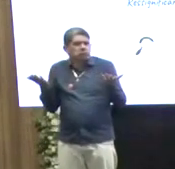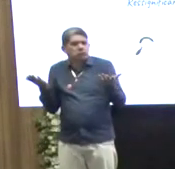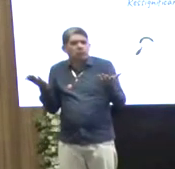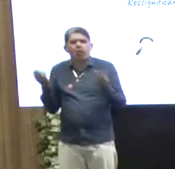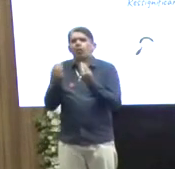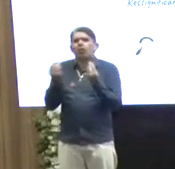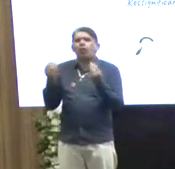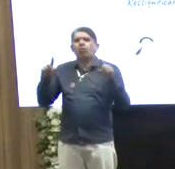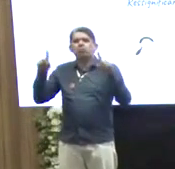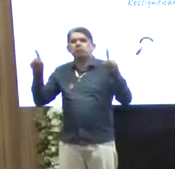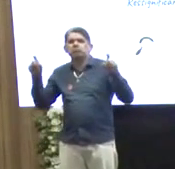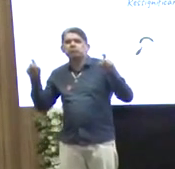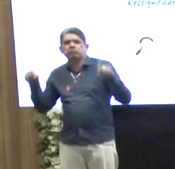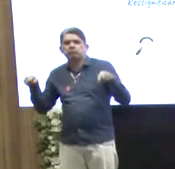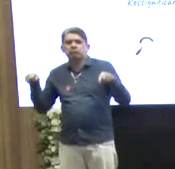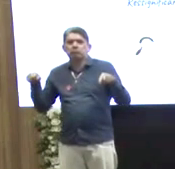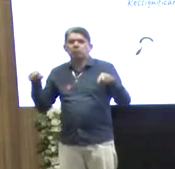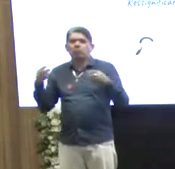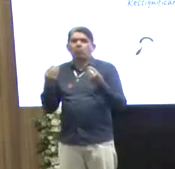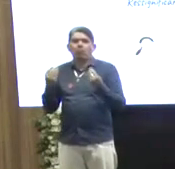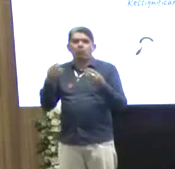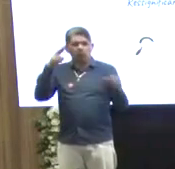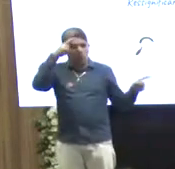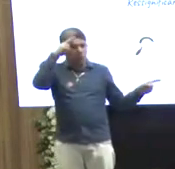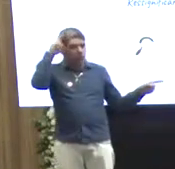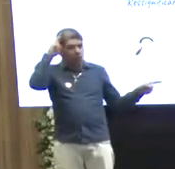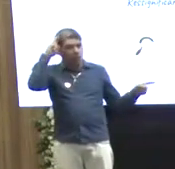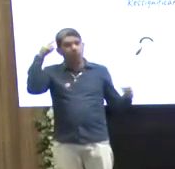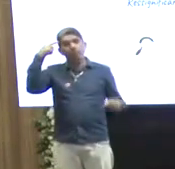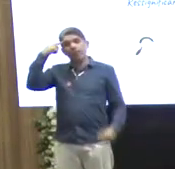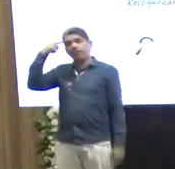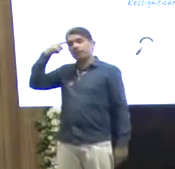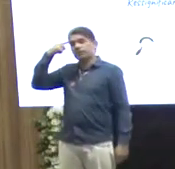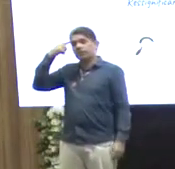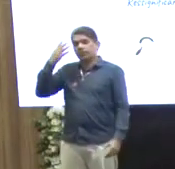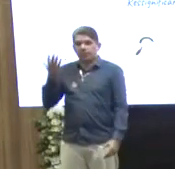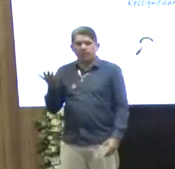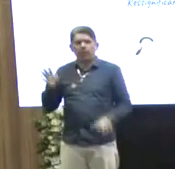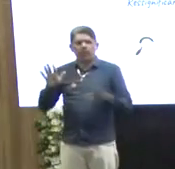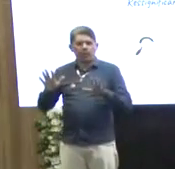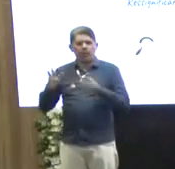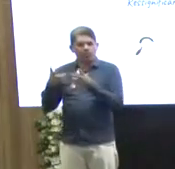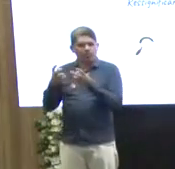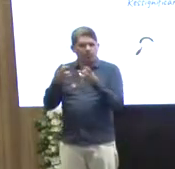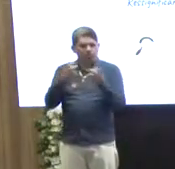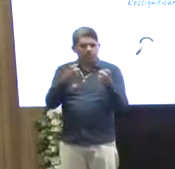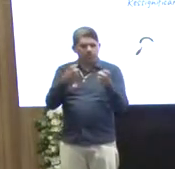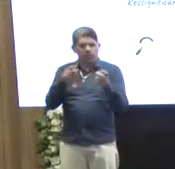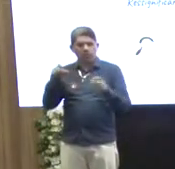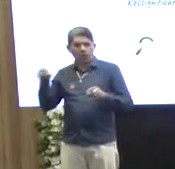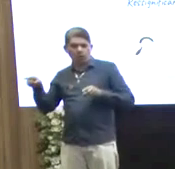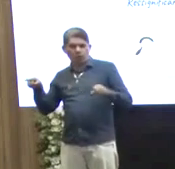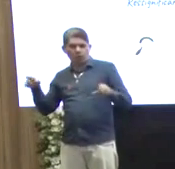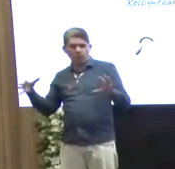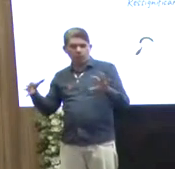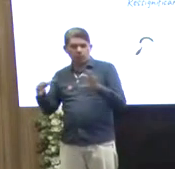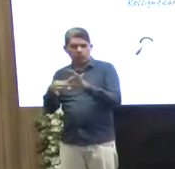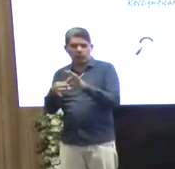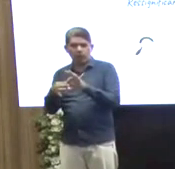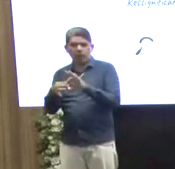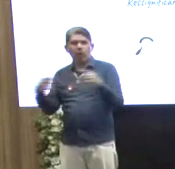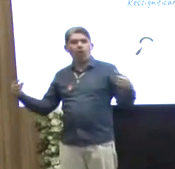menos consciente. Eficiente. Quem é mais eficiente ou quem é menos eficiente. Não sei se a gente pode colocar nesse